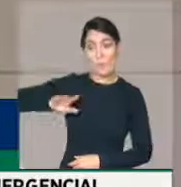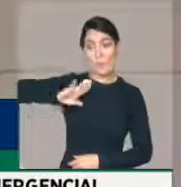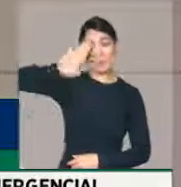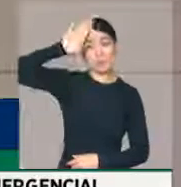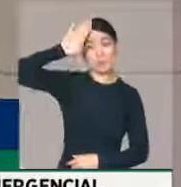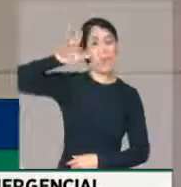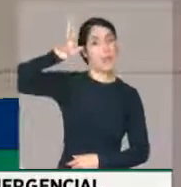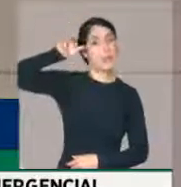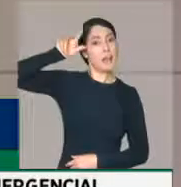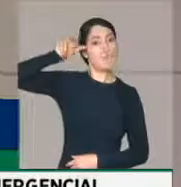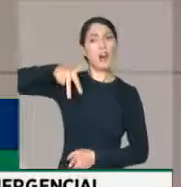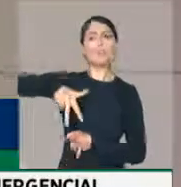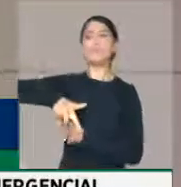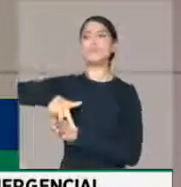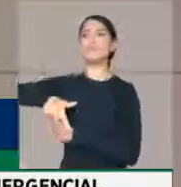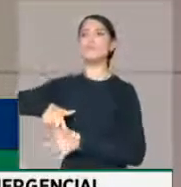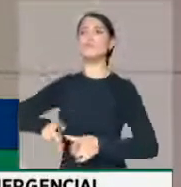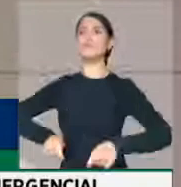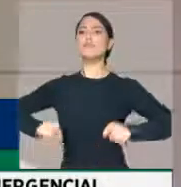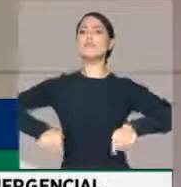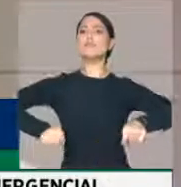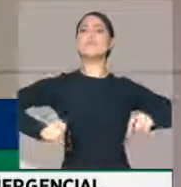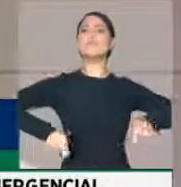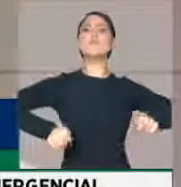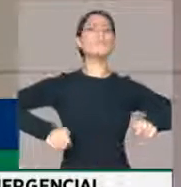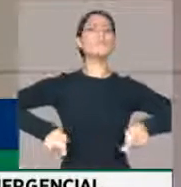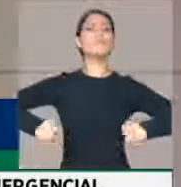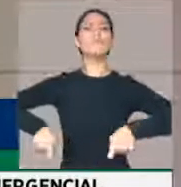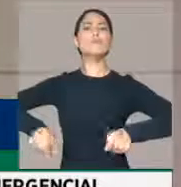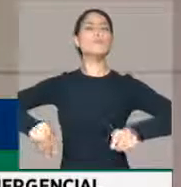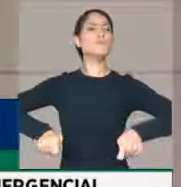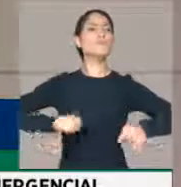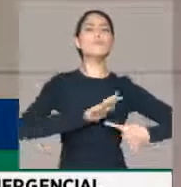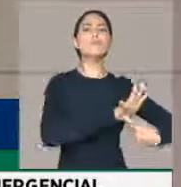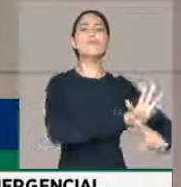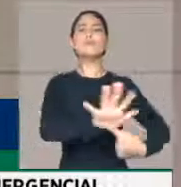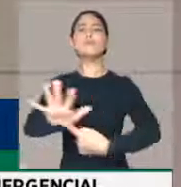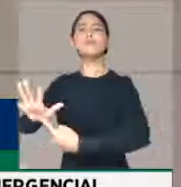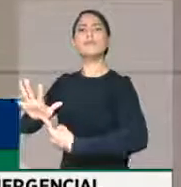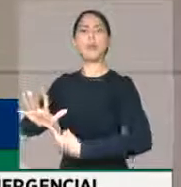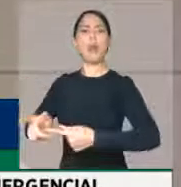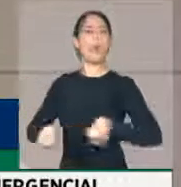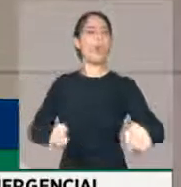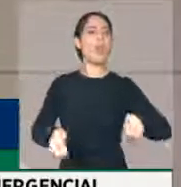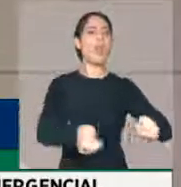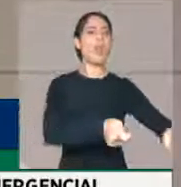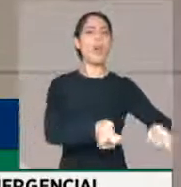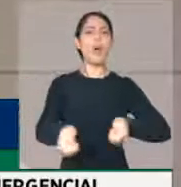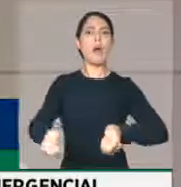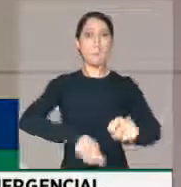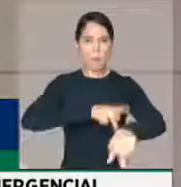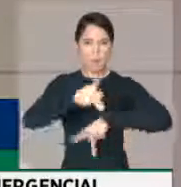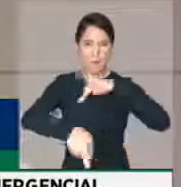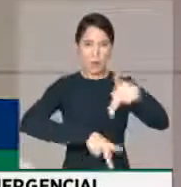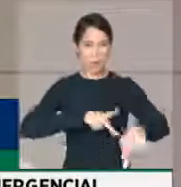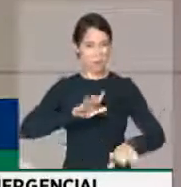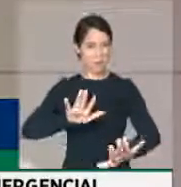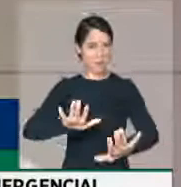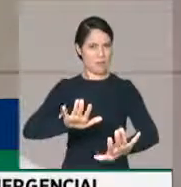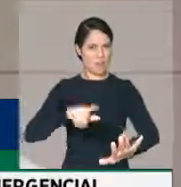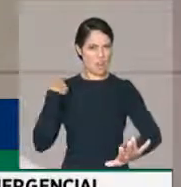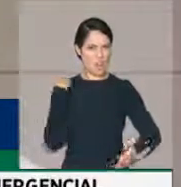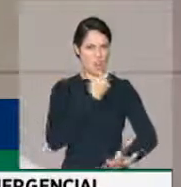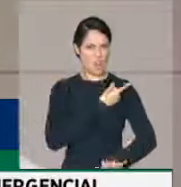fosse um general prestes a reprimir a população que quer se manifestar. Não nos calarão, não